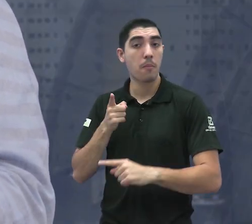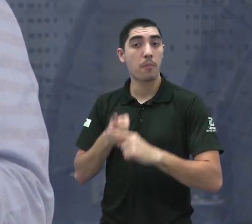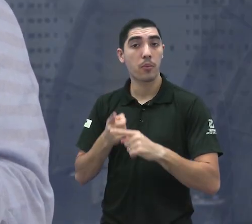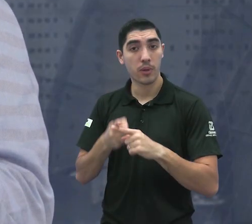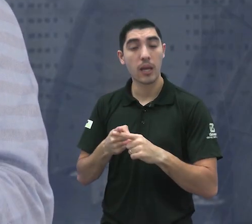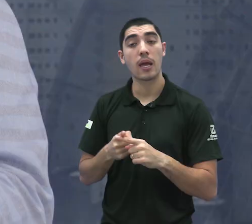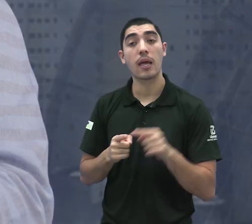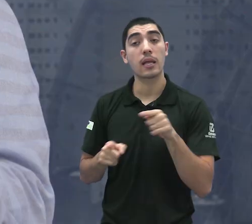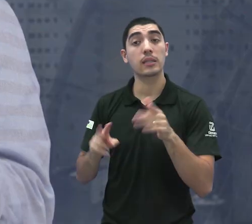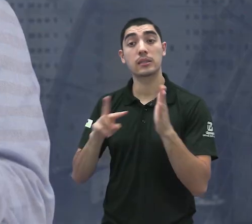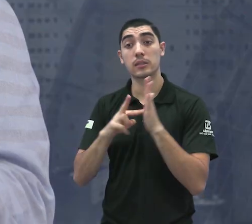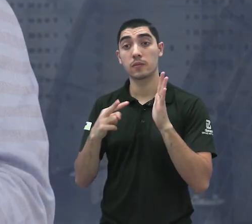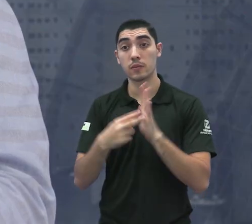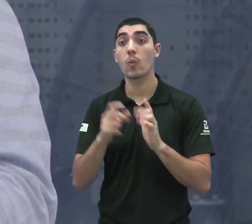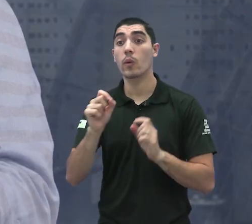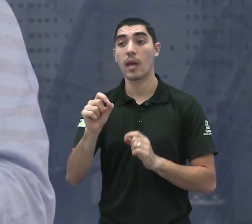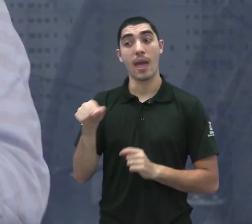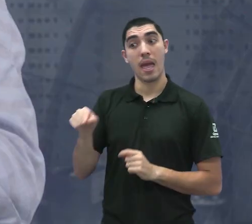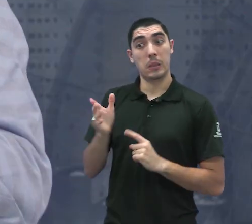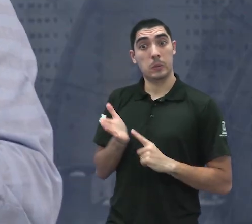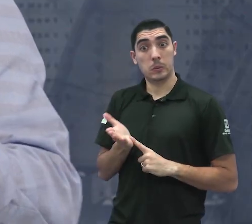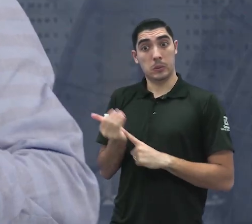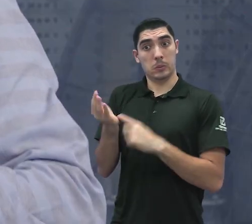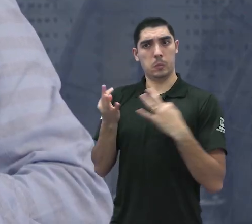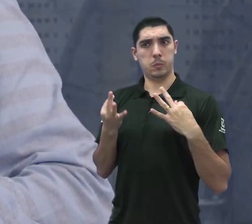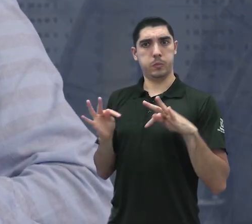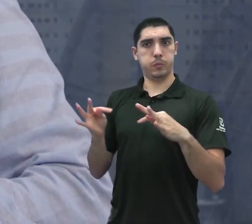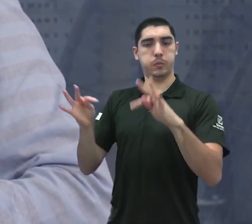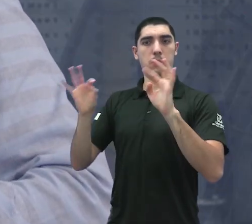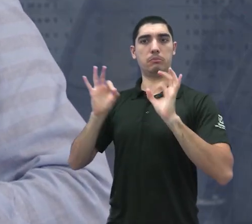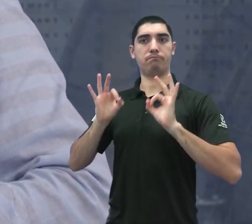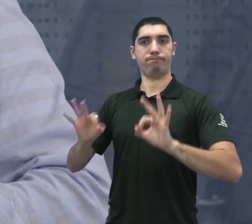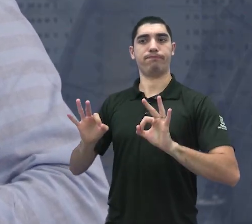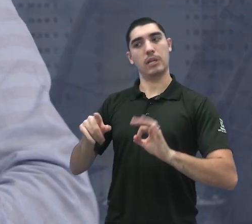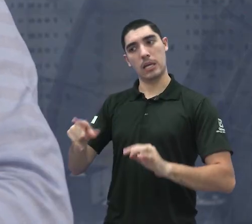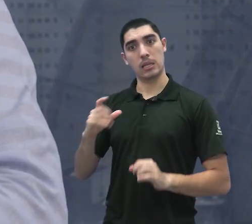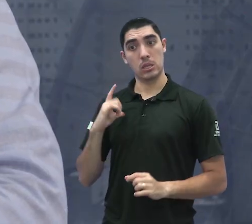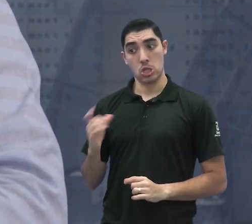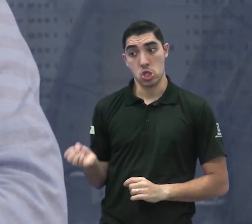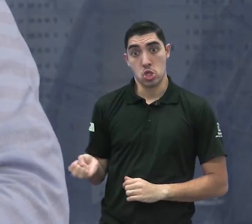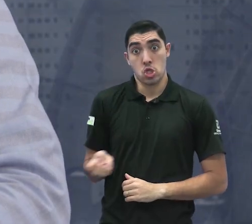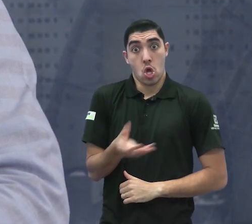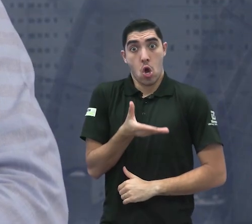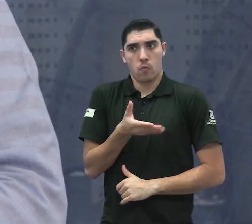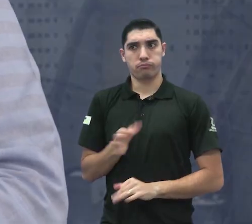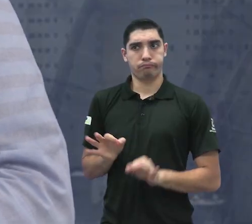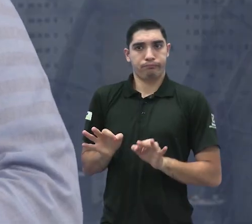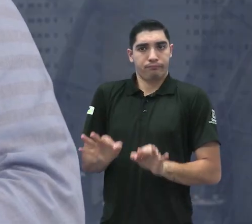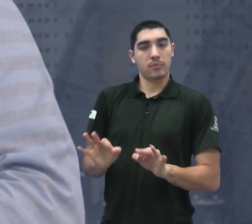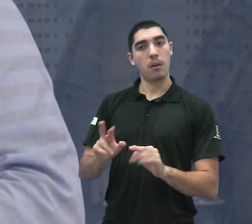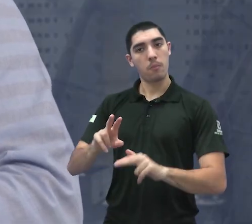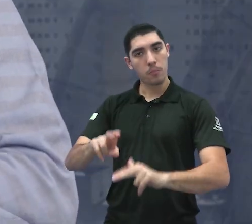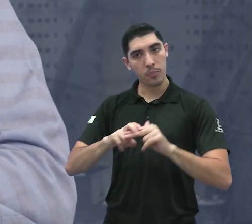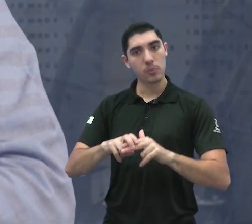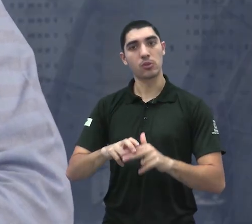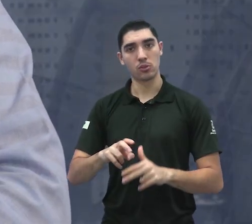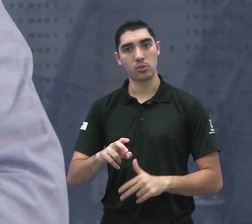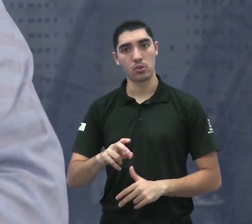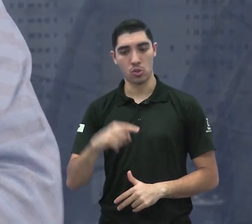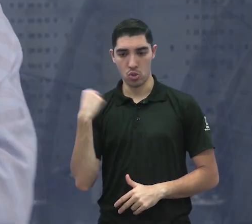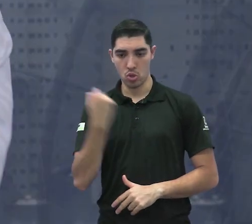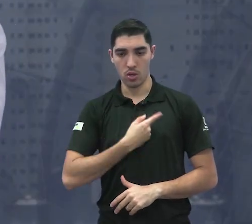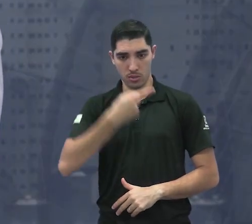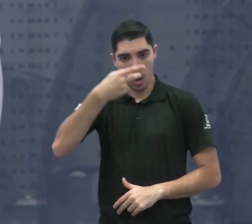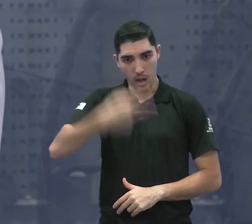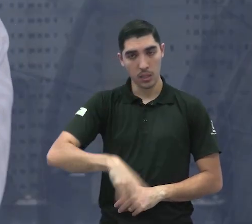anteriormente, de buscar maior tecnologia, de incorporação de questões mais modernas, que tornem mais complexo o nosso tecido